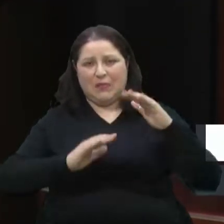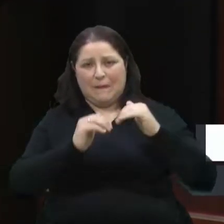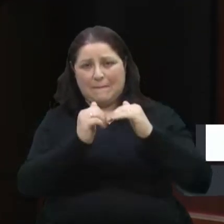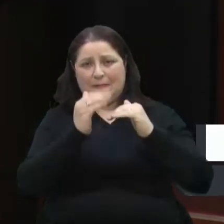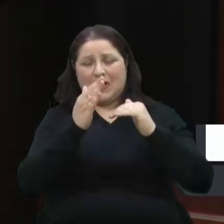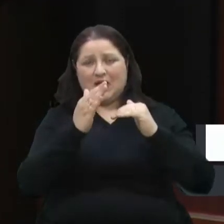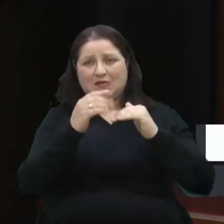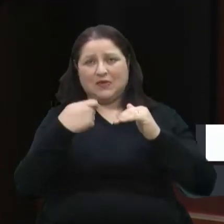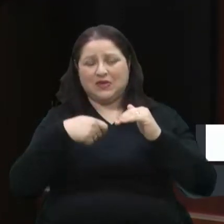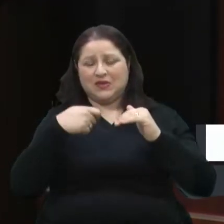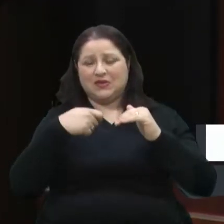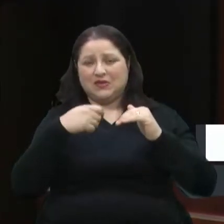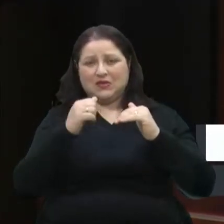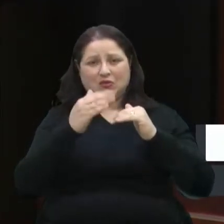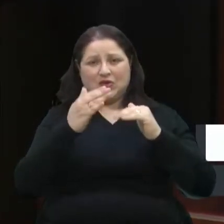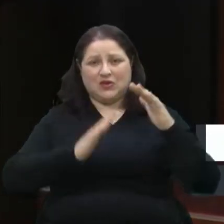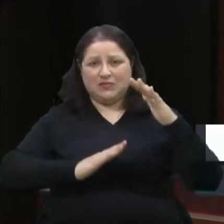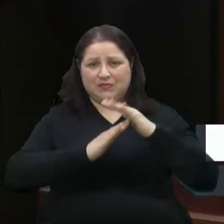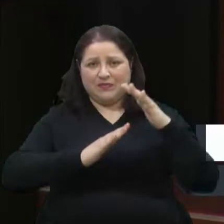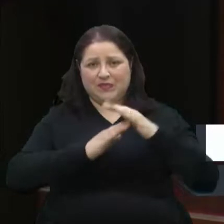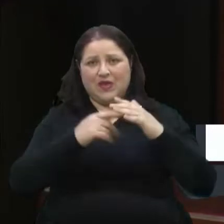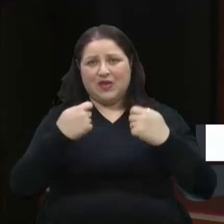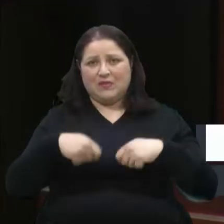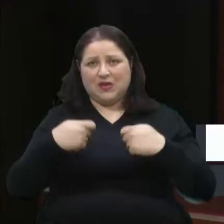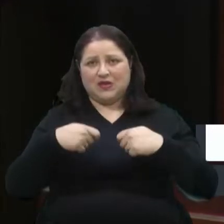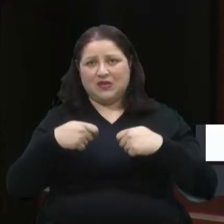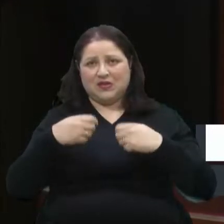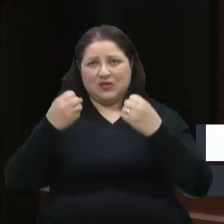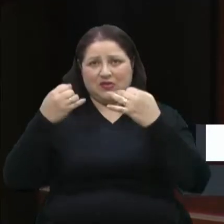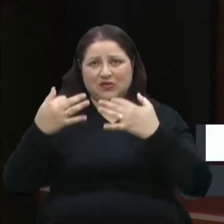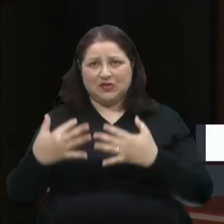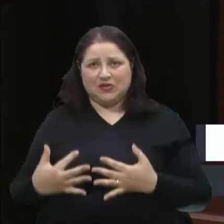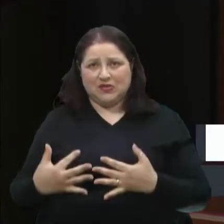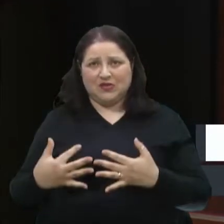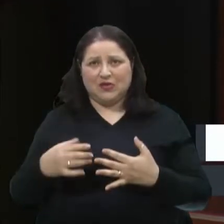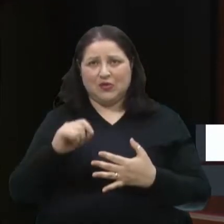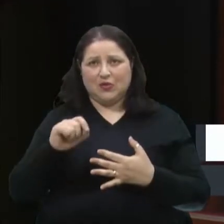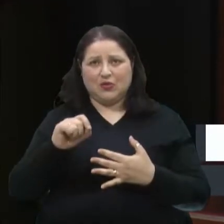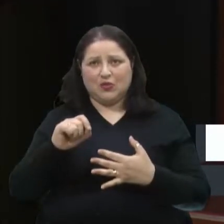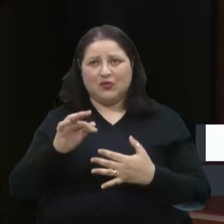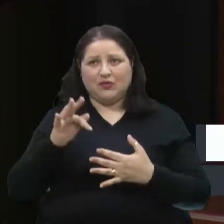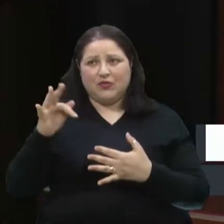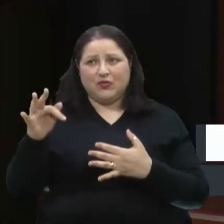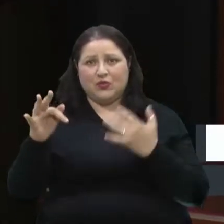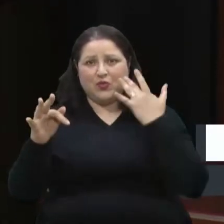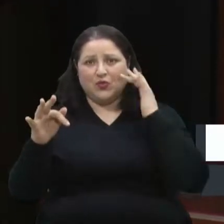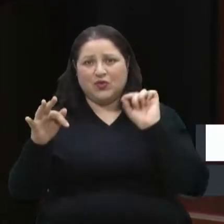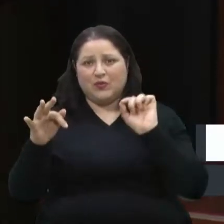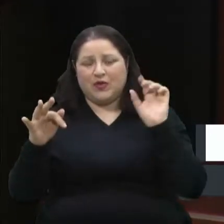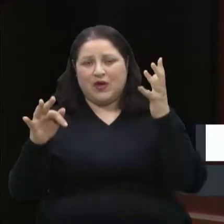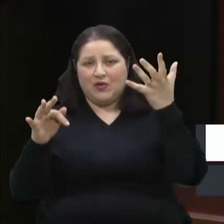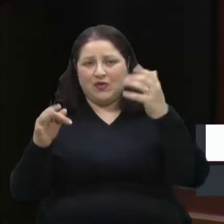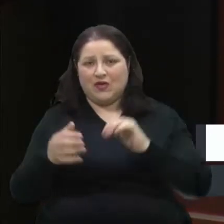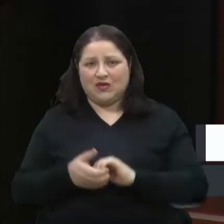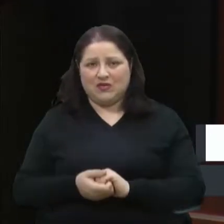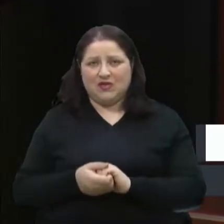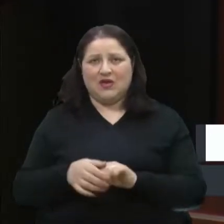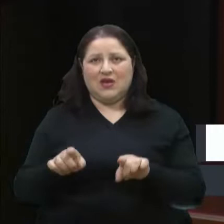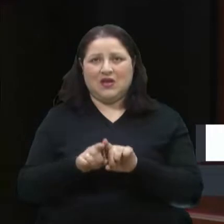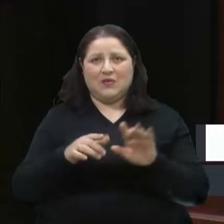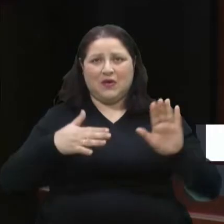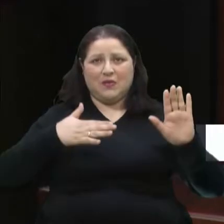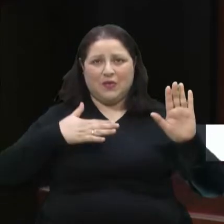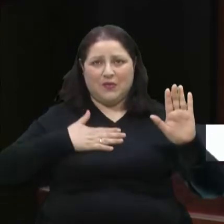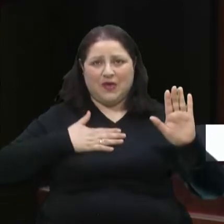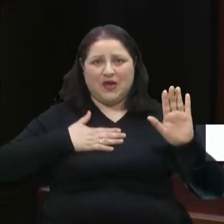a urgência da imprevisibilidade. Ademais, promessas de campanha e o simples fato